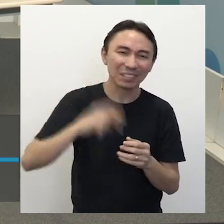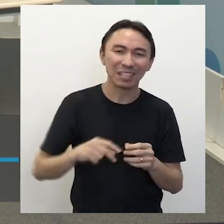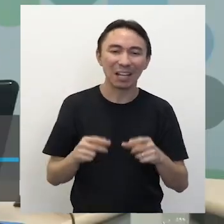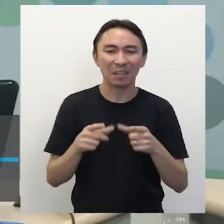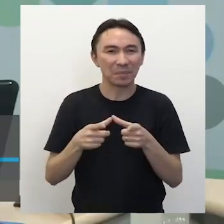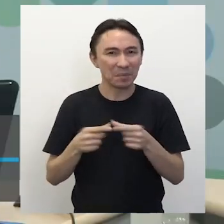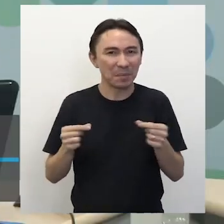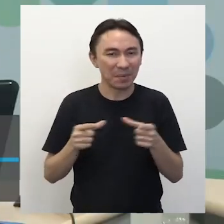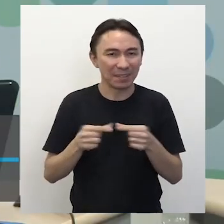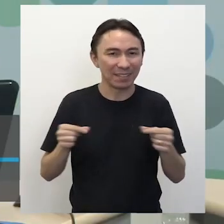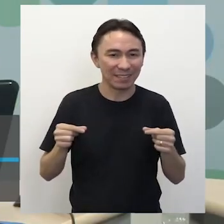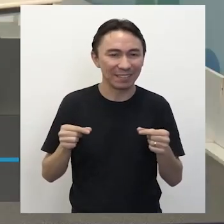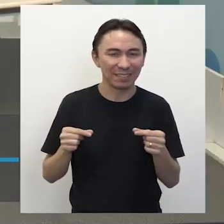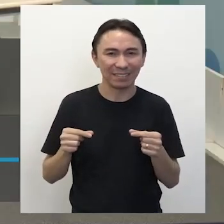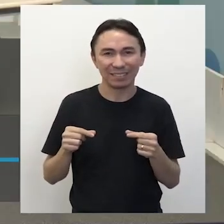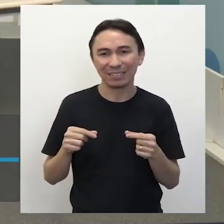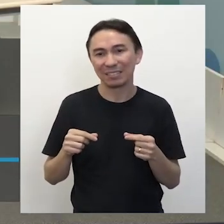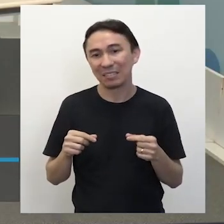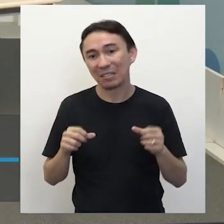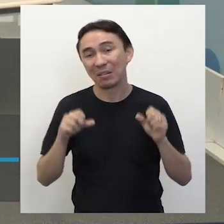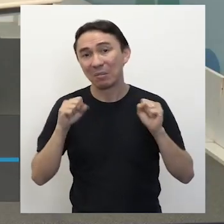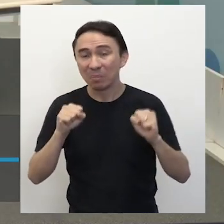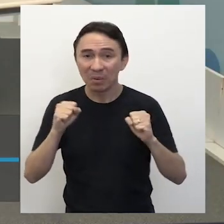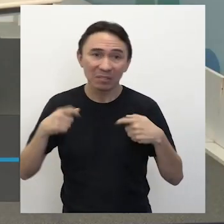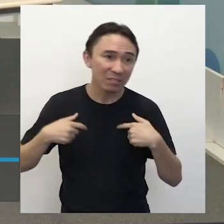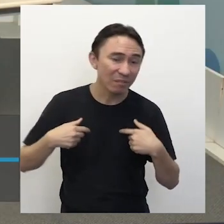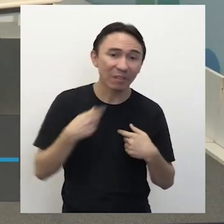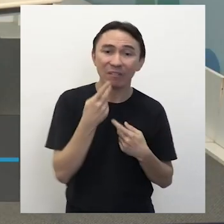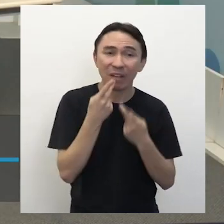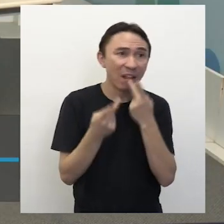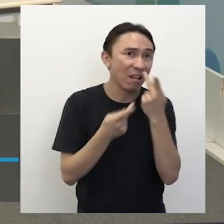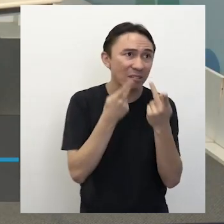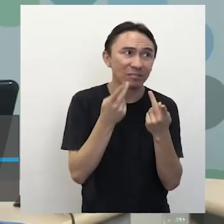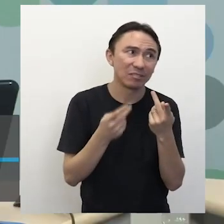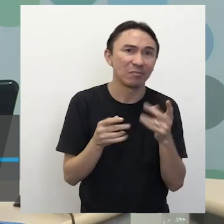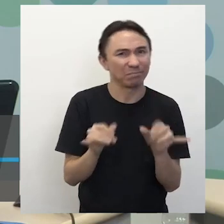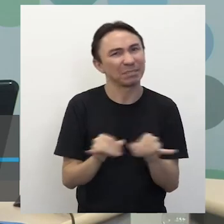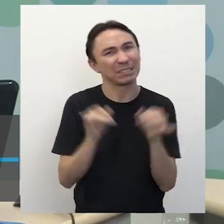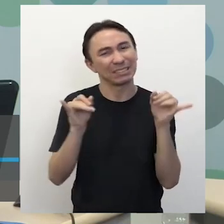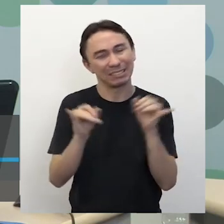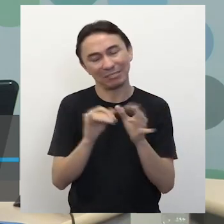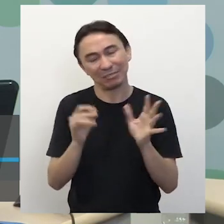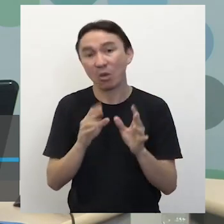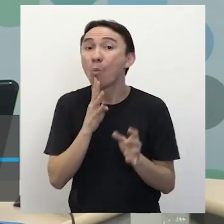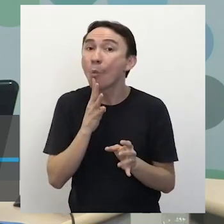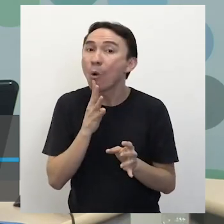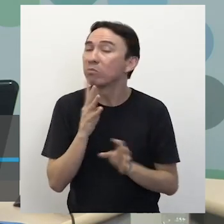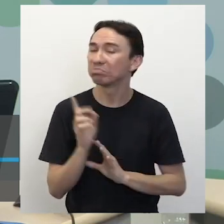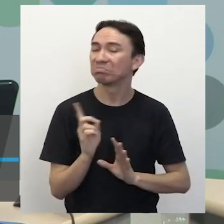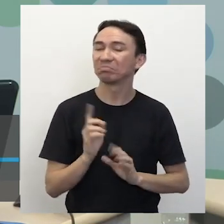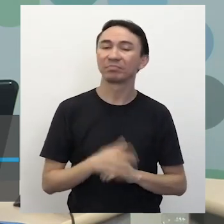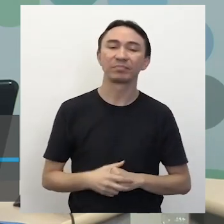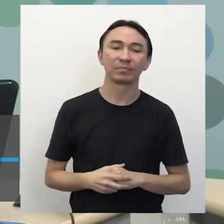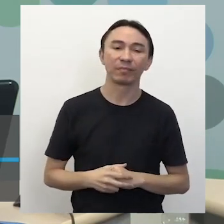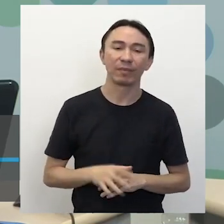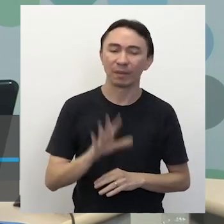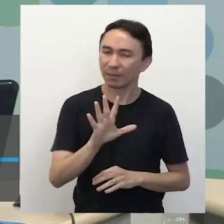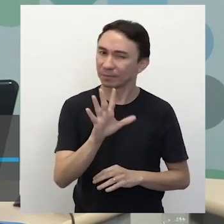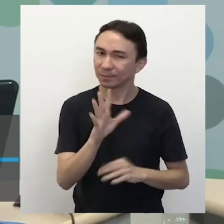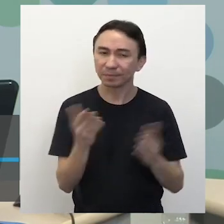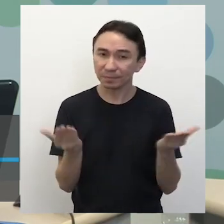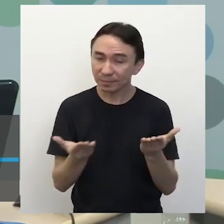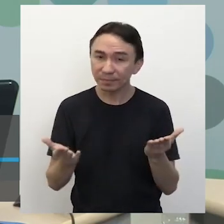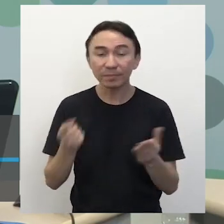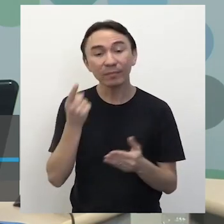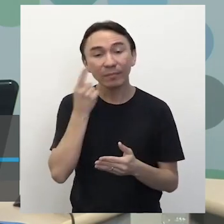isso. Eu vou colocar Eu posso estar falando besteira também, não sei, porque eu não conheço muito a respeito. Aí eu vou mostrar. Presta atenção, gente. Olha só. A gente vai ver